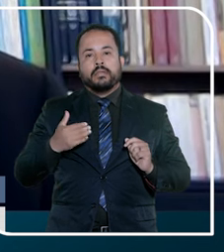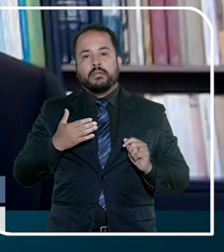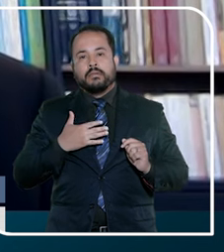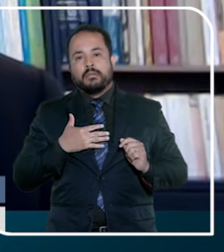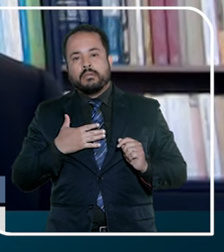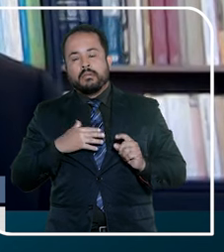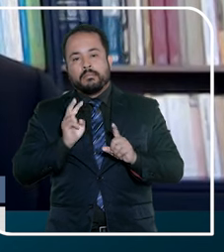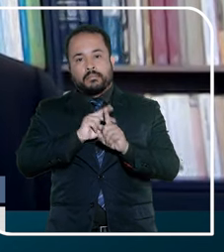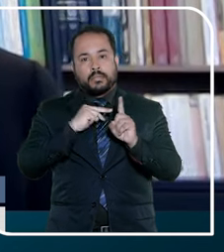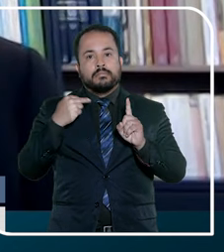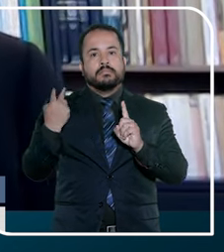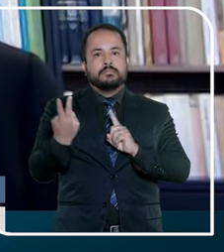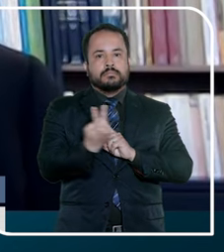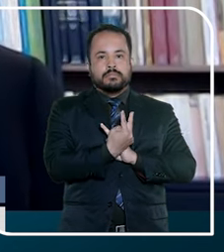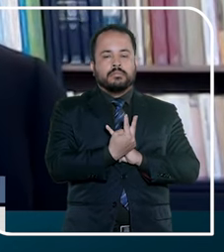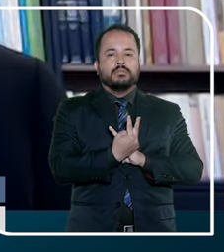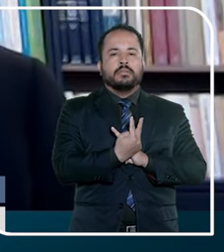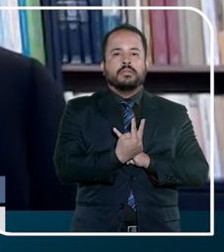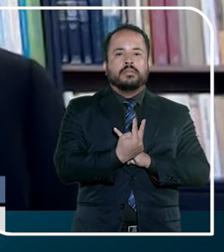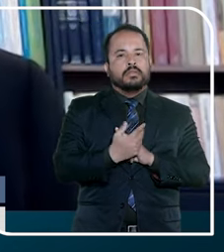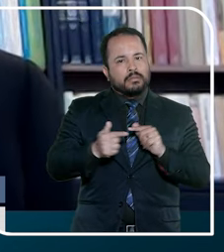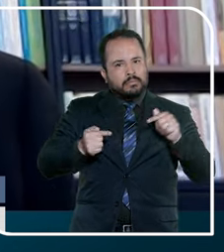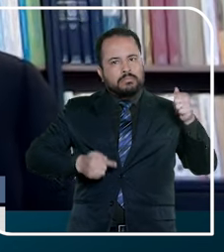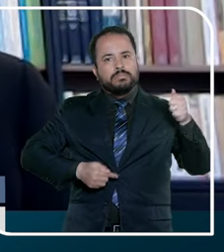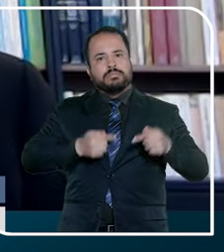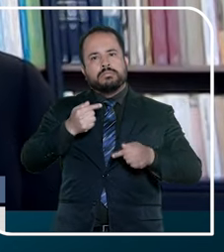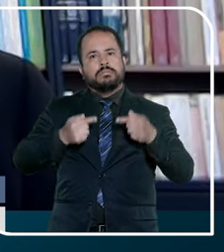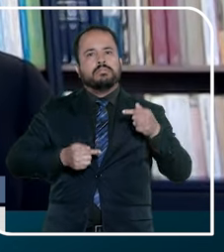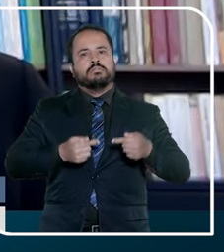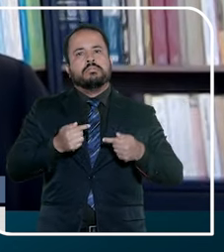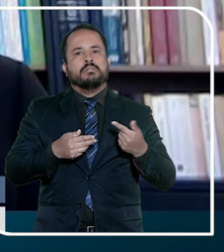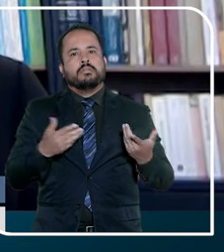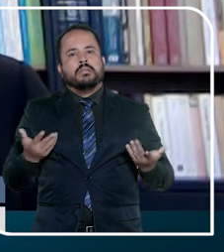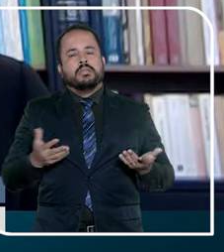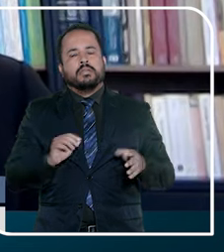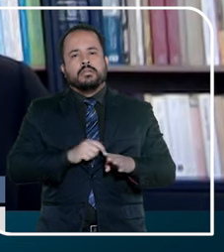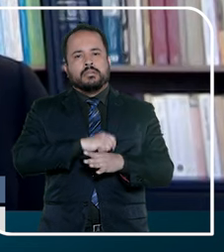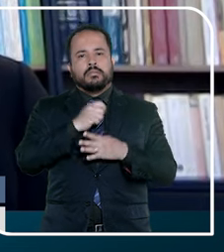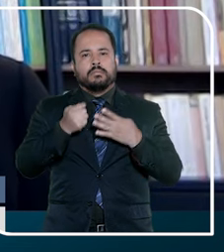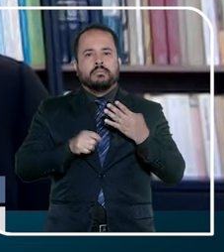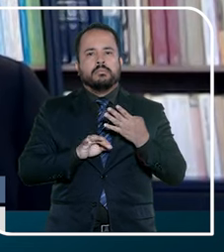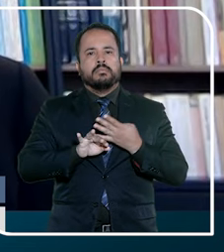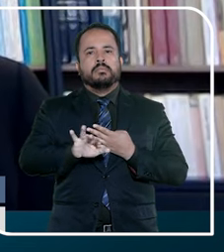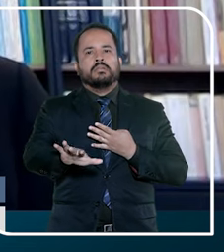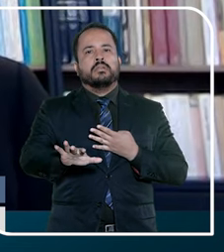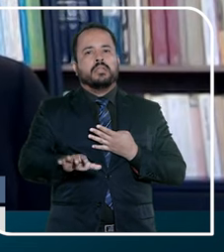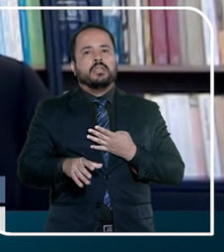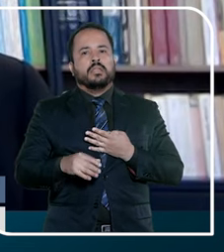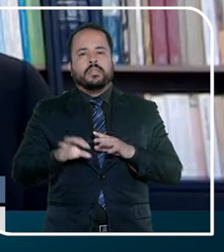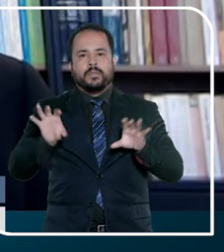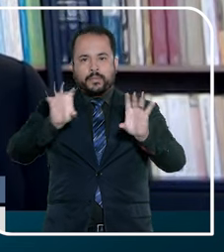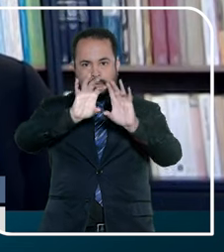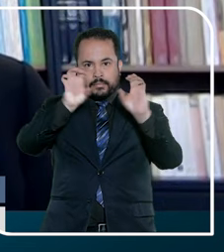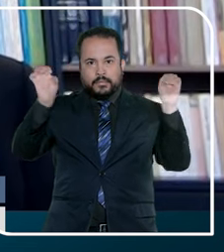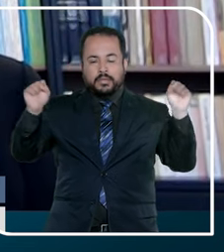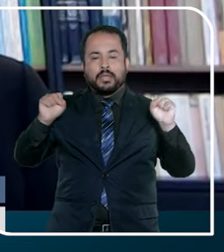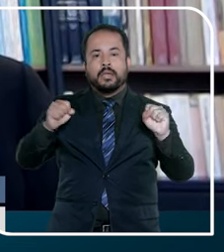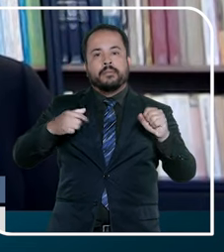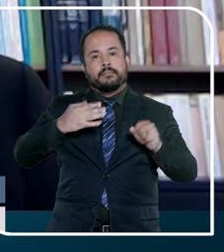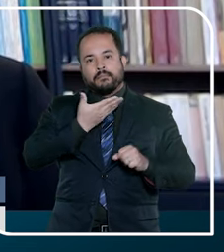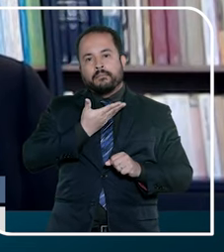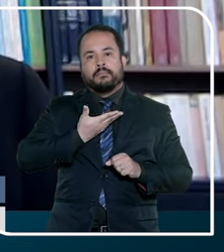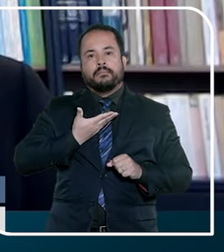que me parece que a atuação da jurisprudência eh nos tribunais brasileiros é